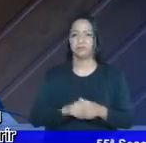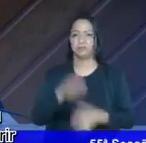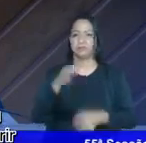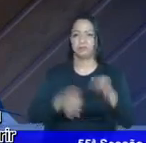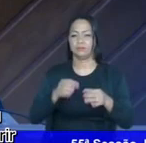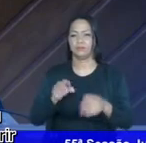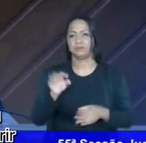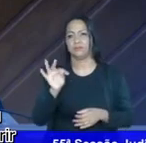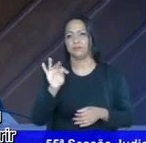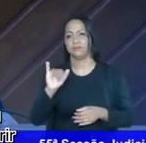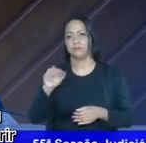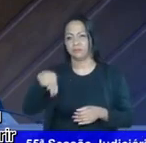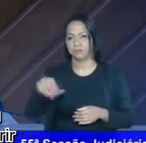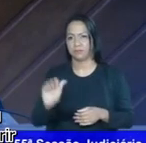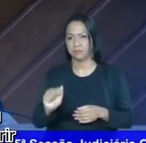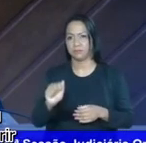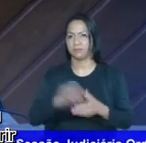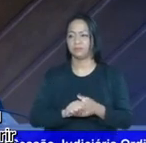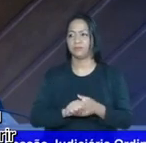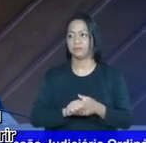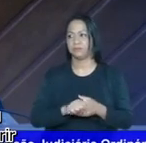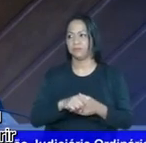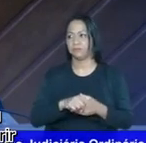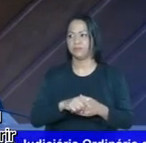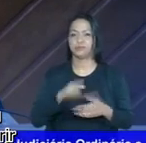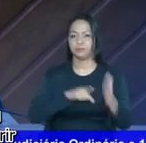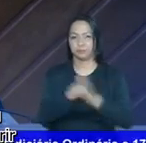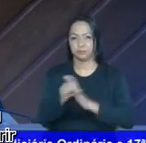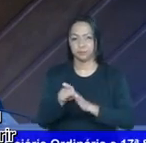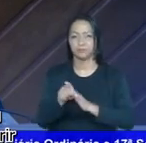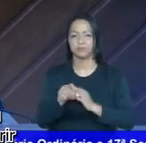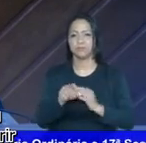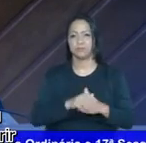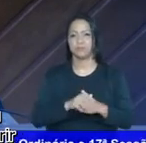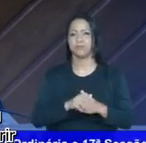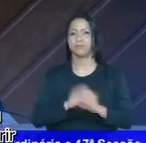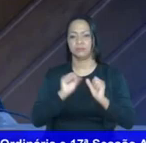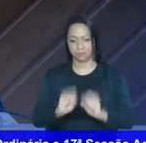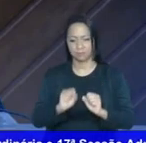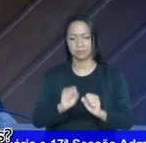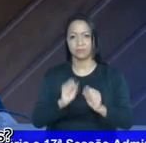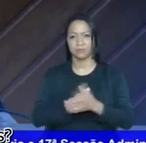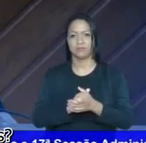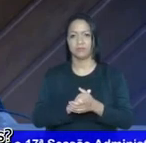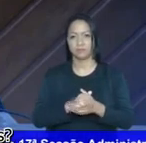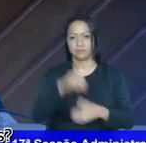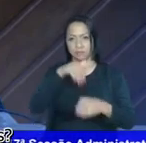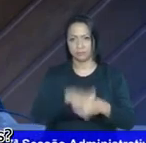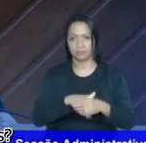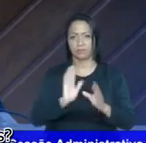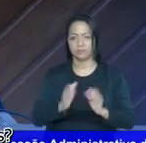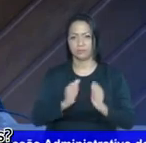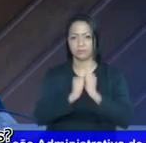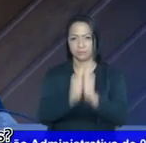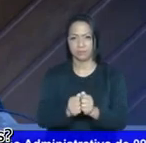Tina Santos está presente, e eu pergunto se ela se encontra apta para poder proferir o voto, porque ela já acompanhou